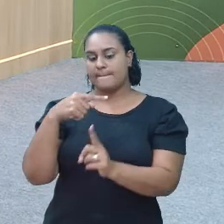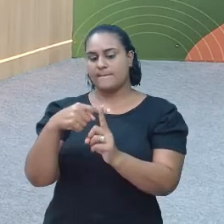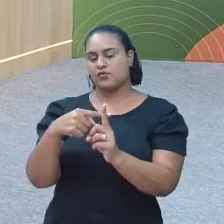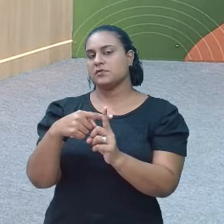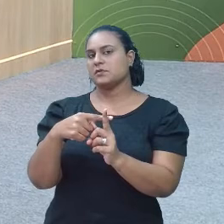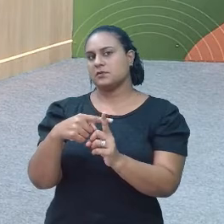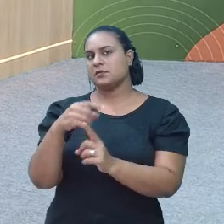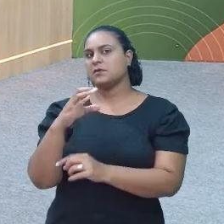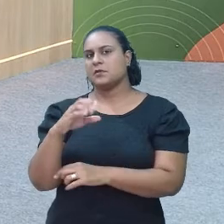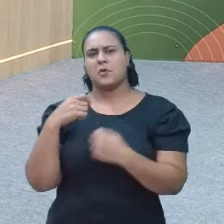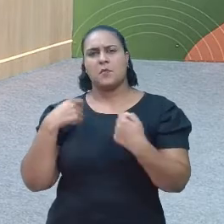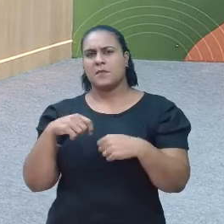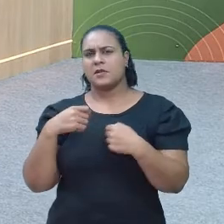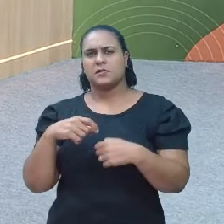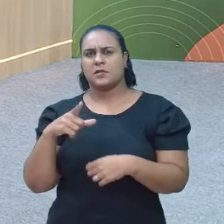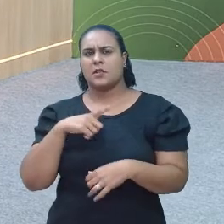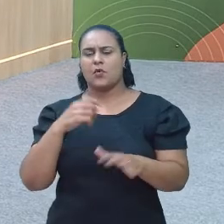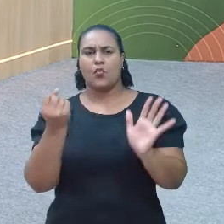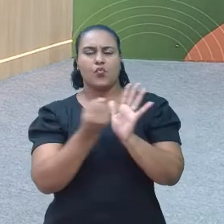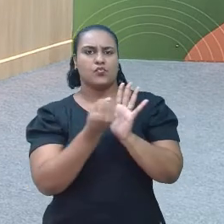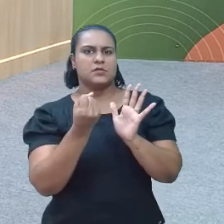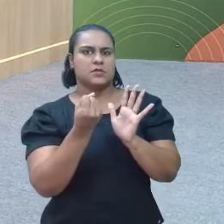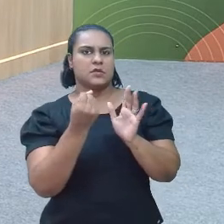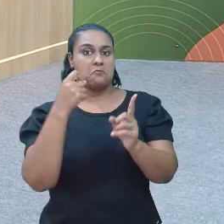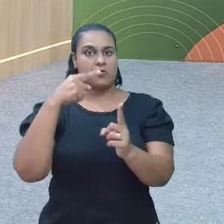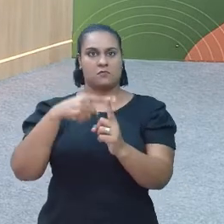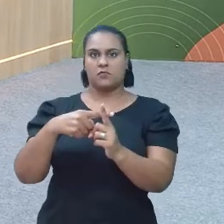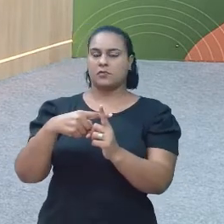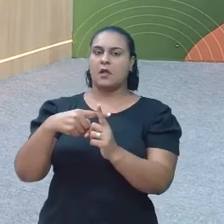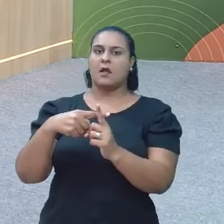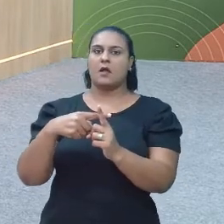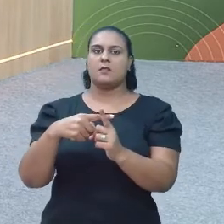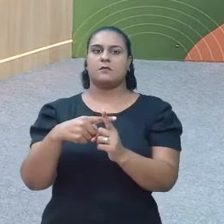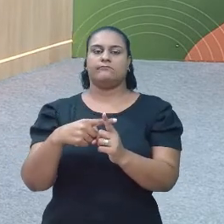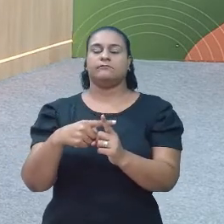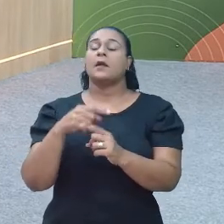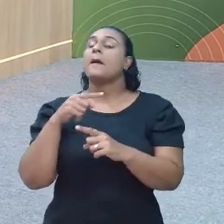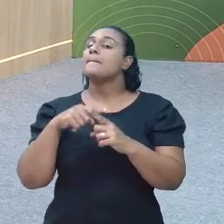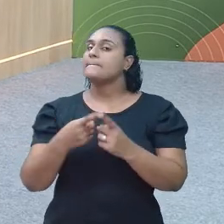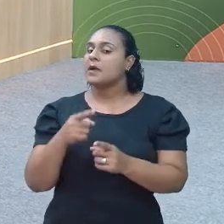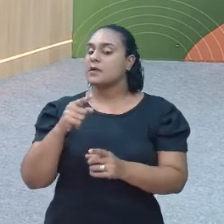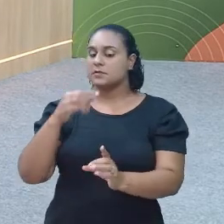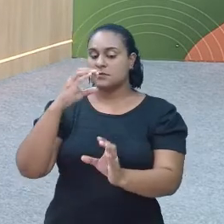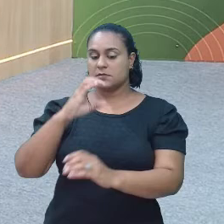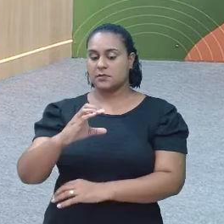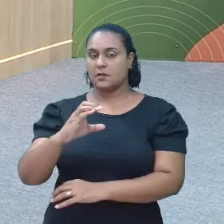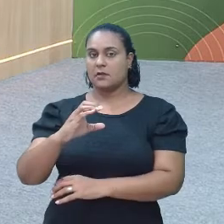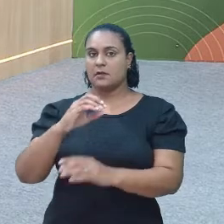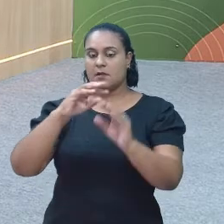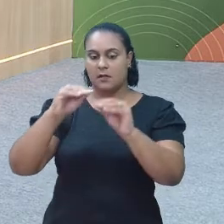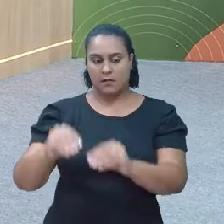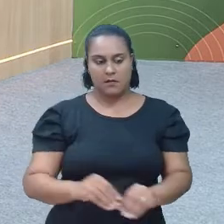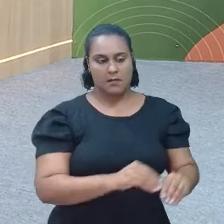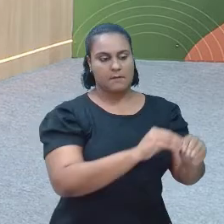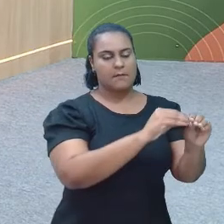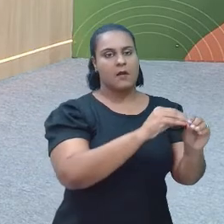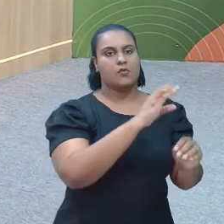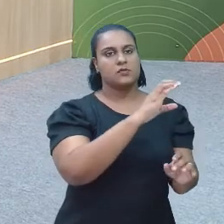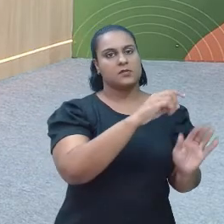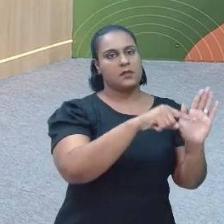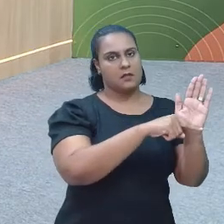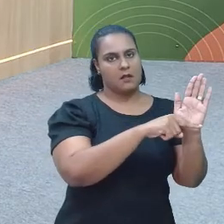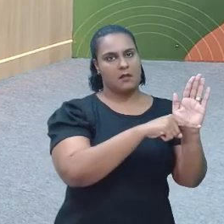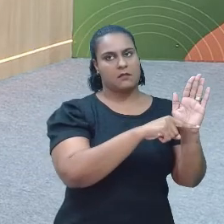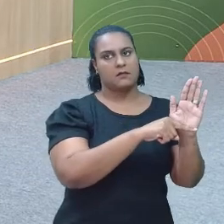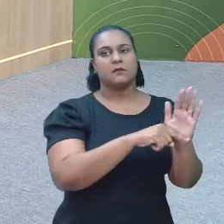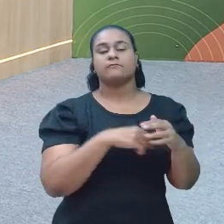Não necessariamente precisa ter o símbolo de adição, o símbolo de positivo, mas ele passa para lá negativo. Feito isso,